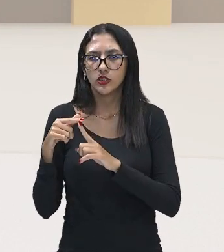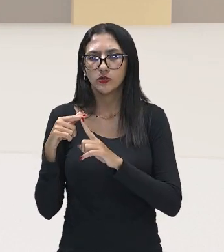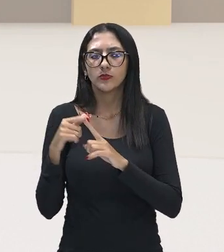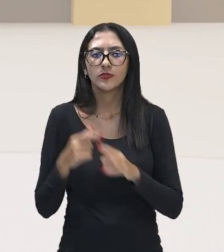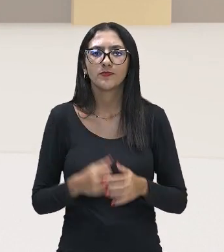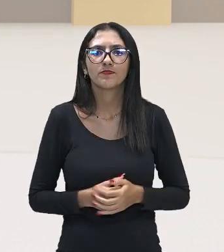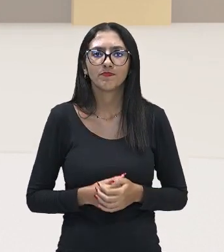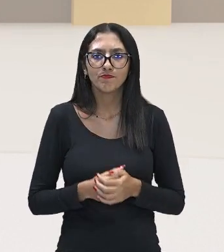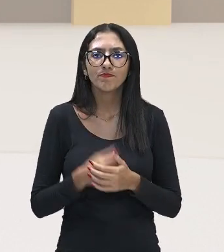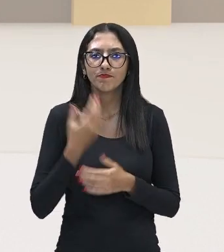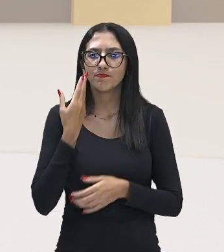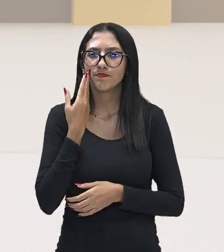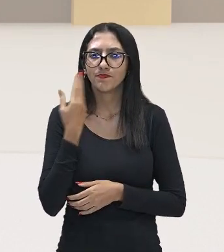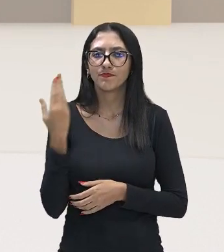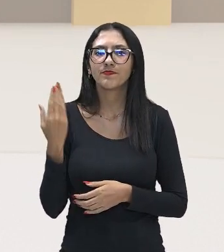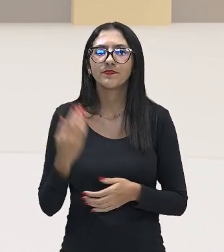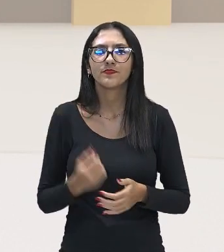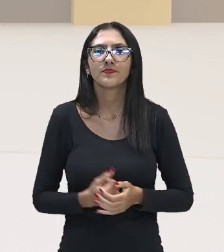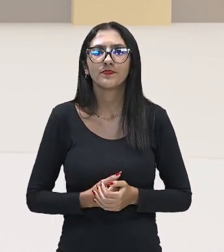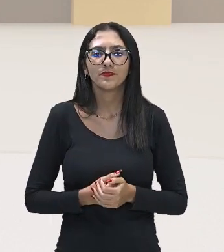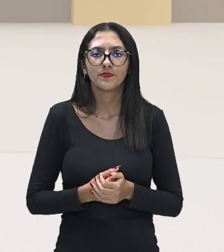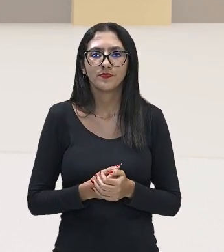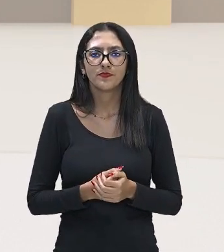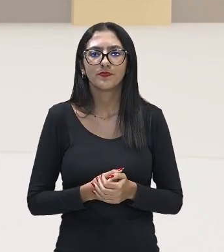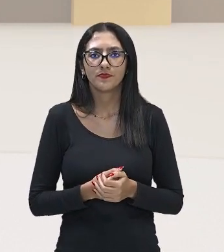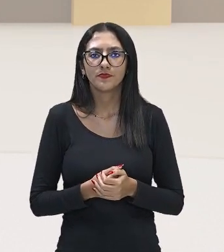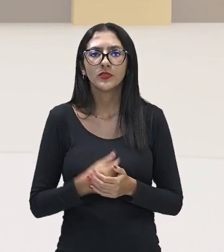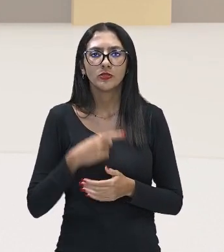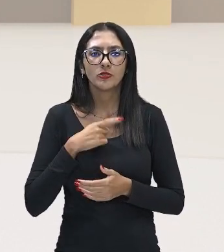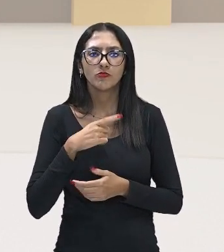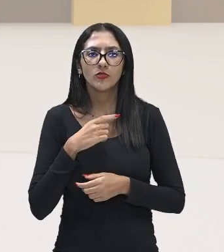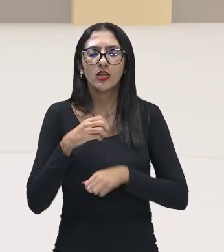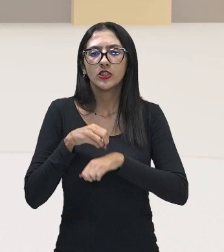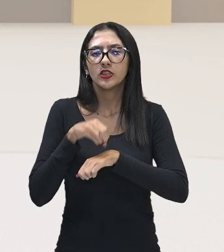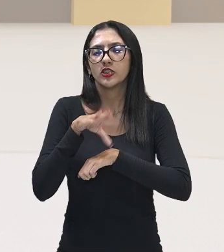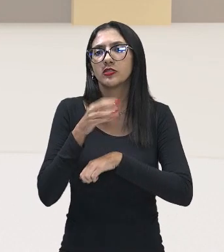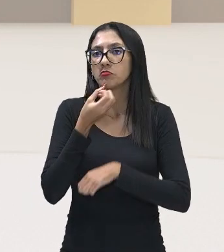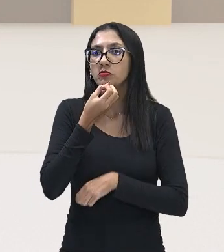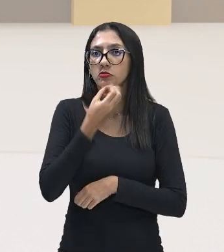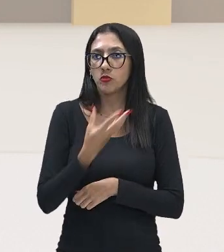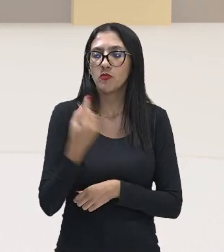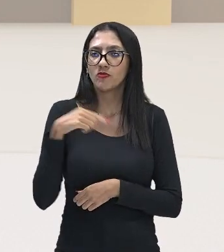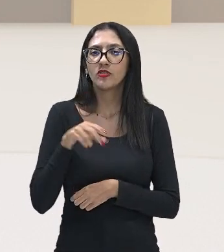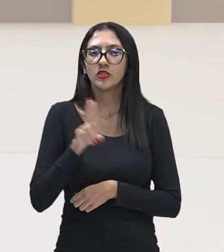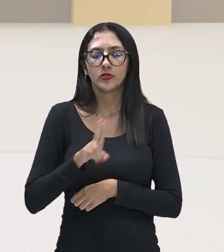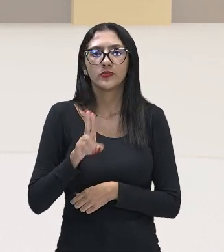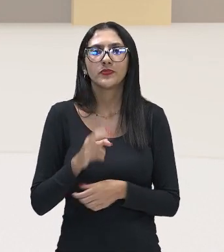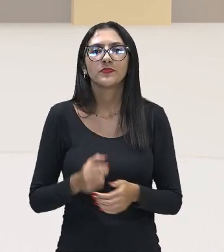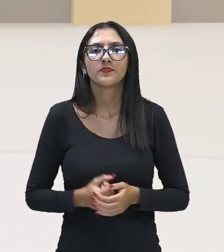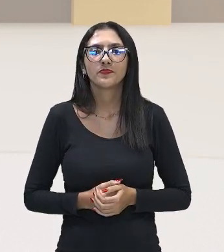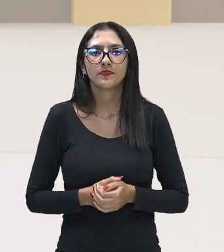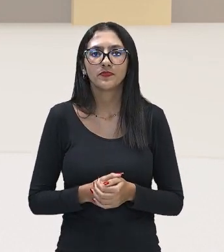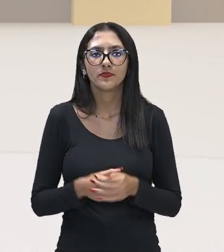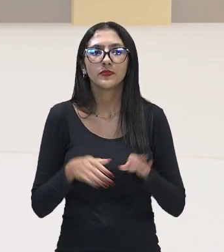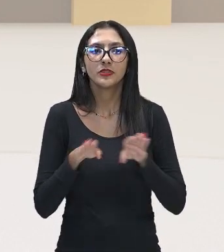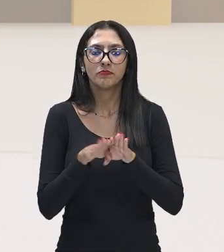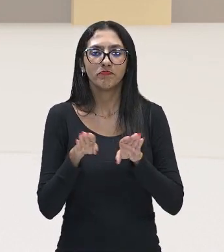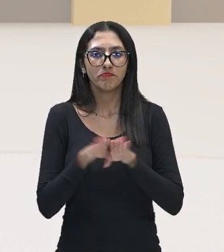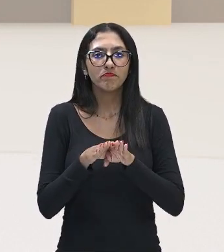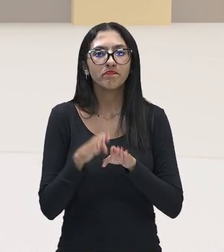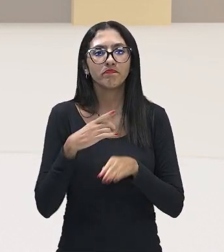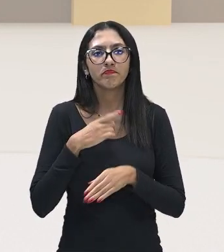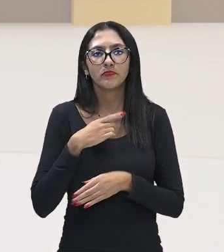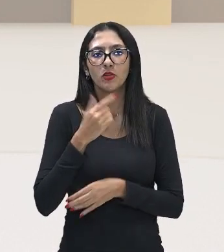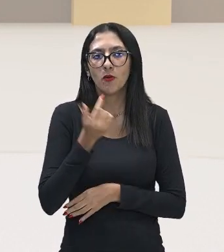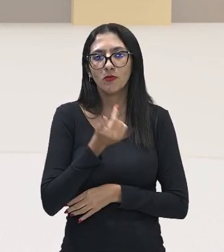Então aí são 8 dicas de apps de controle financeiro. E como a gente viu, também tem uma coisinha, né, que pode